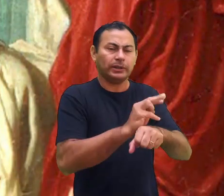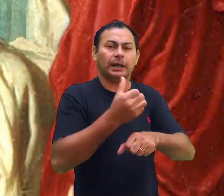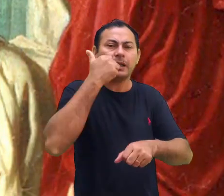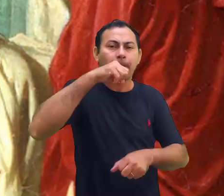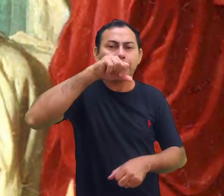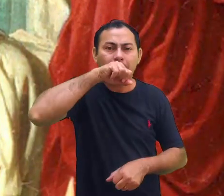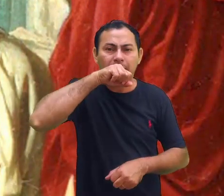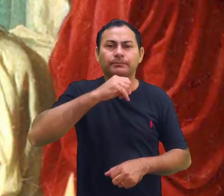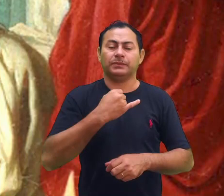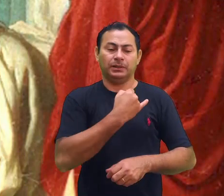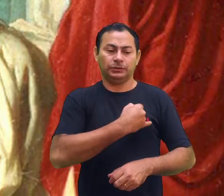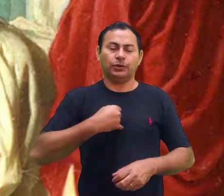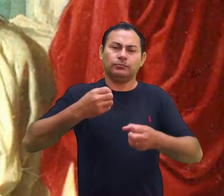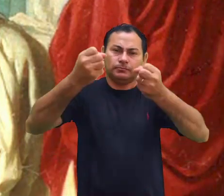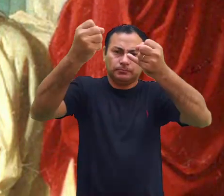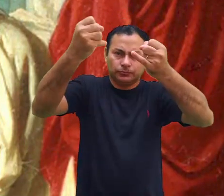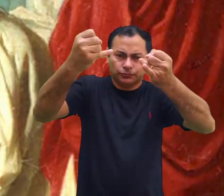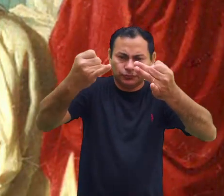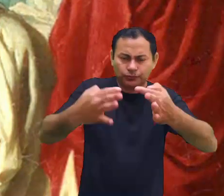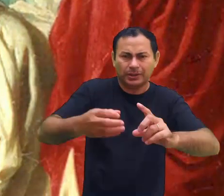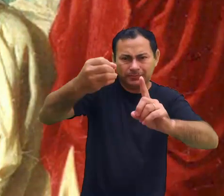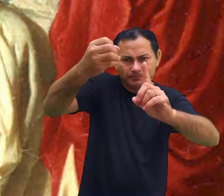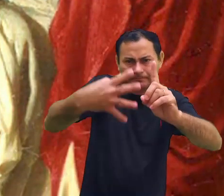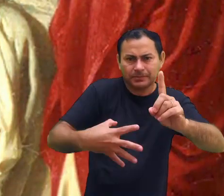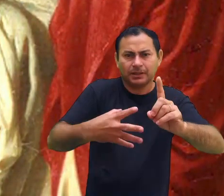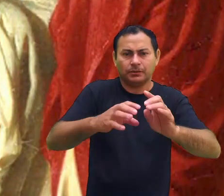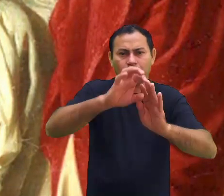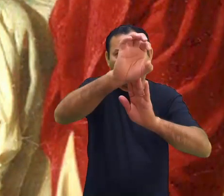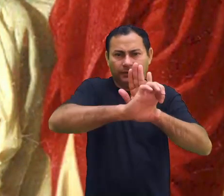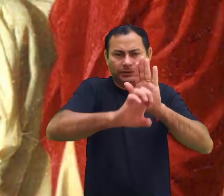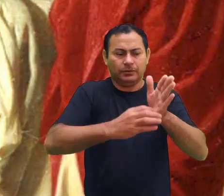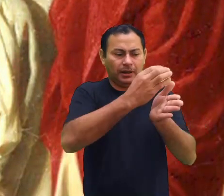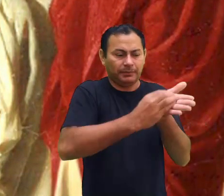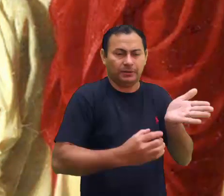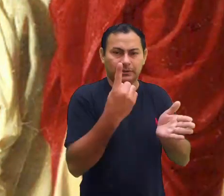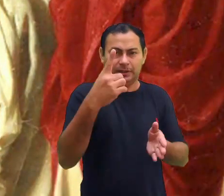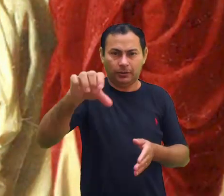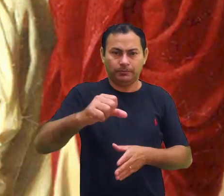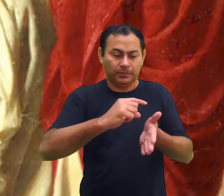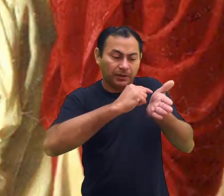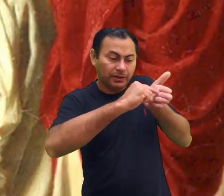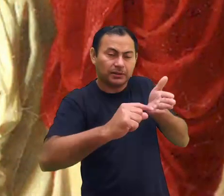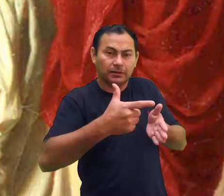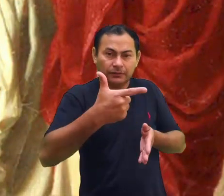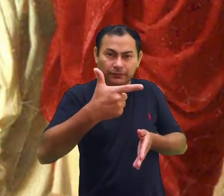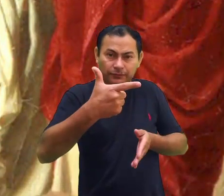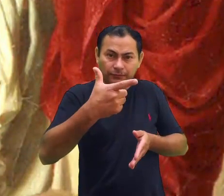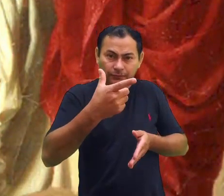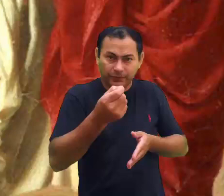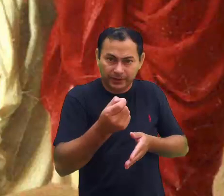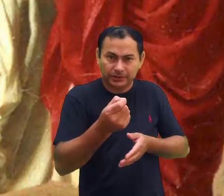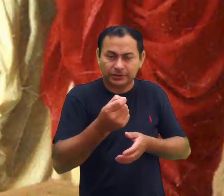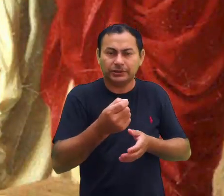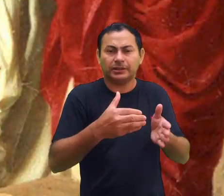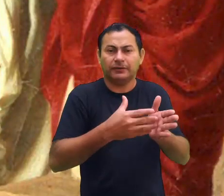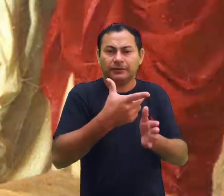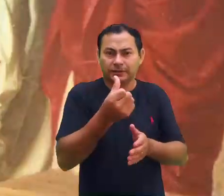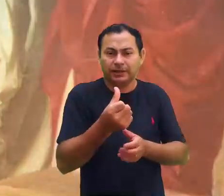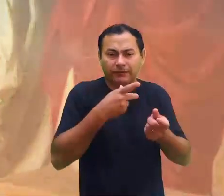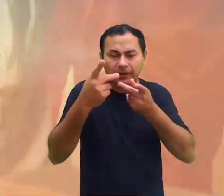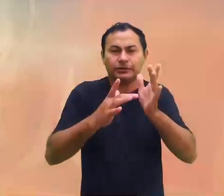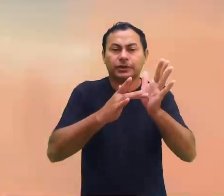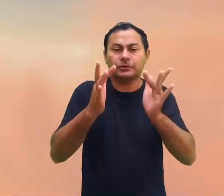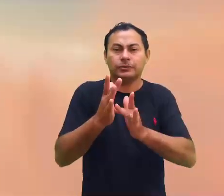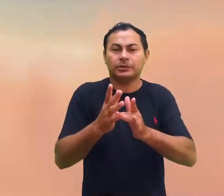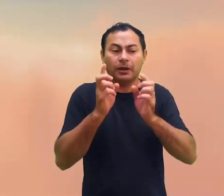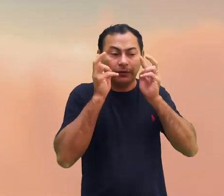de cuidar dela. João descreveu esta cena no seu Evangelho, no capítulo 19, versículo 26, dizendo assim: